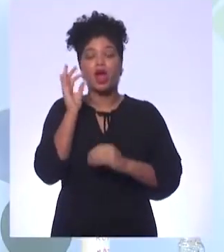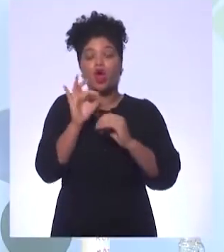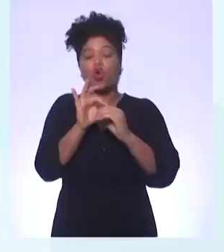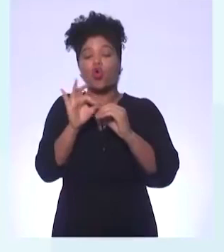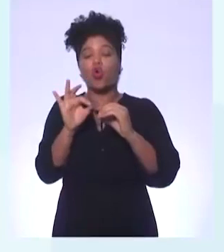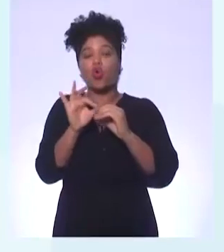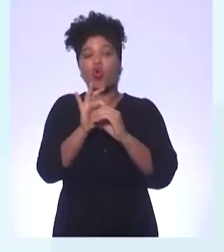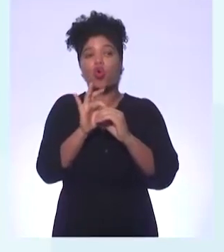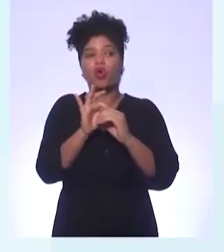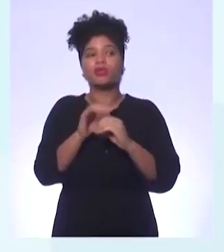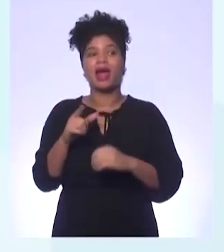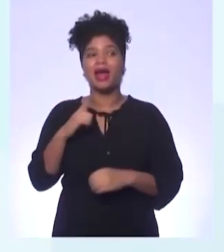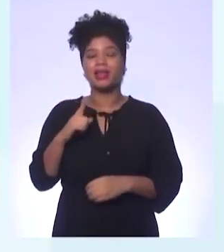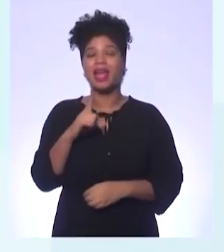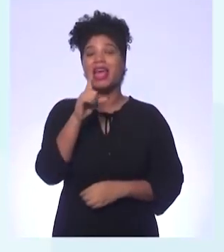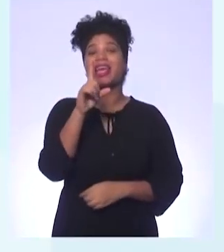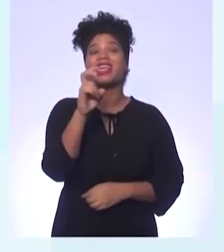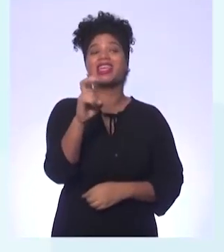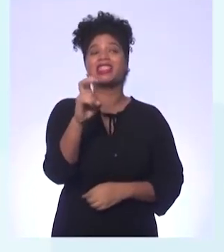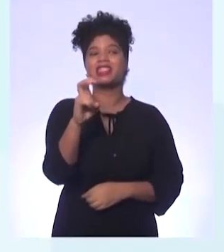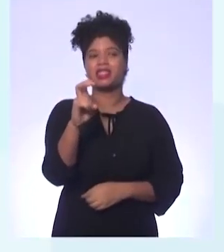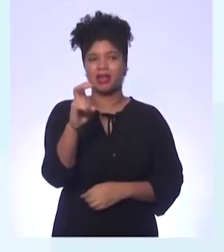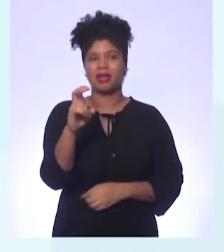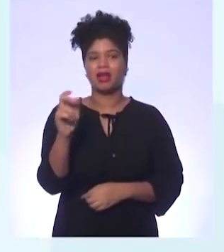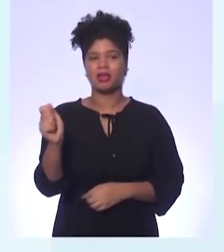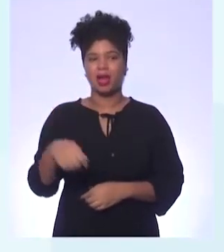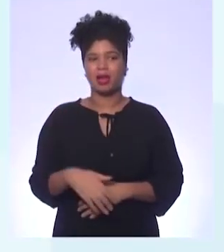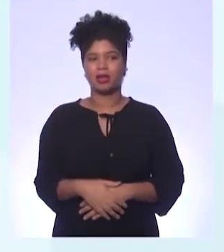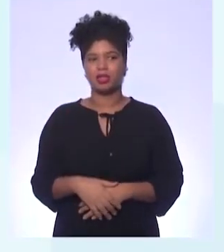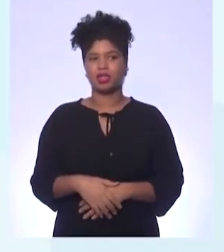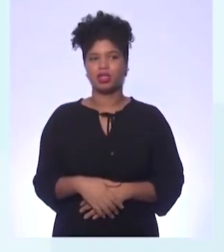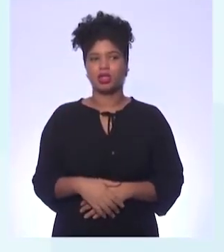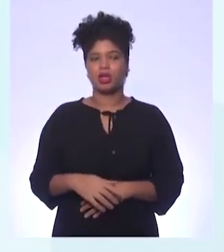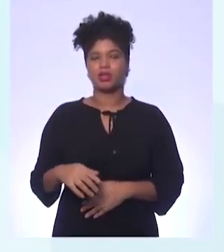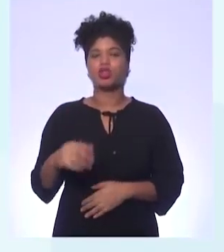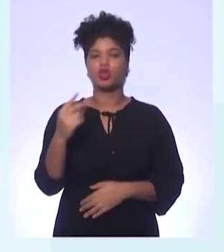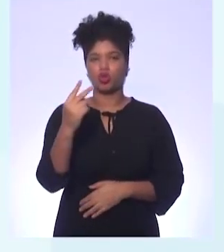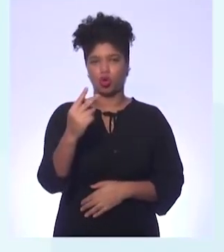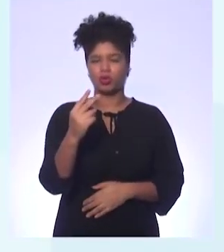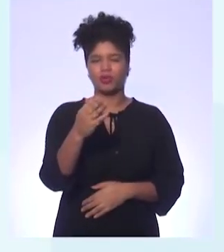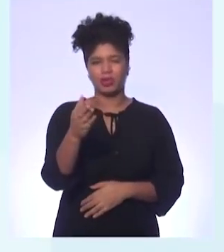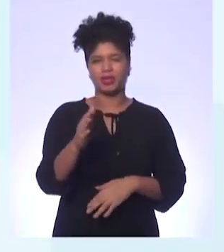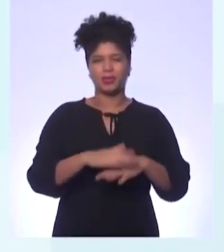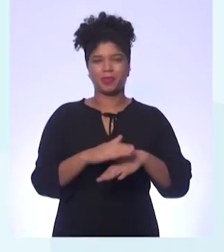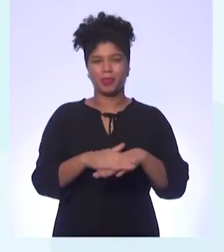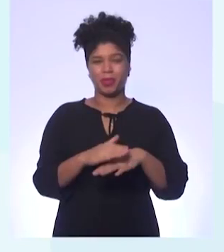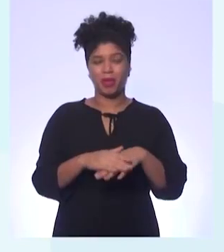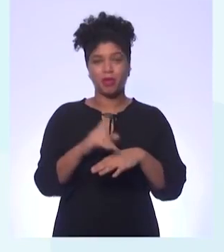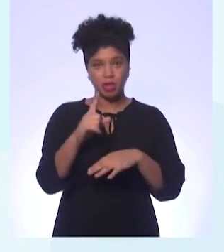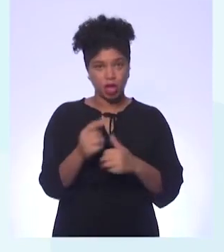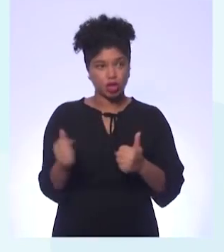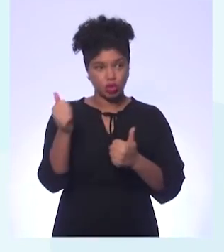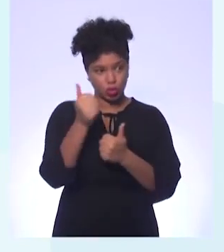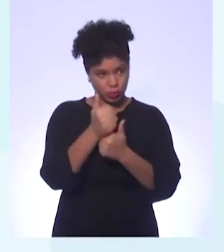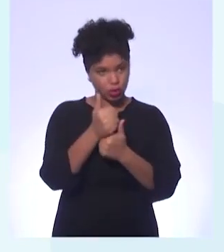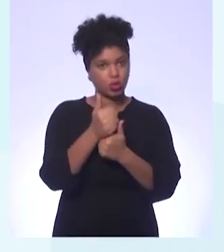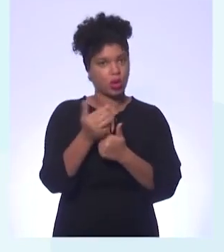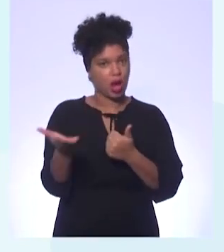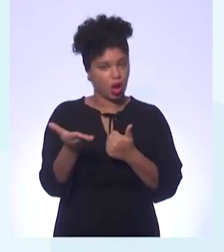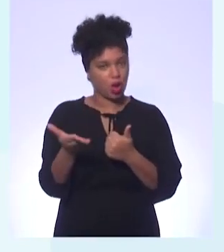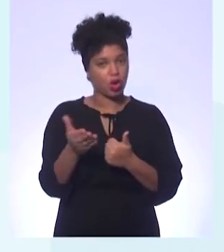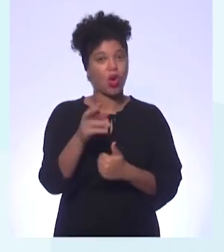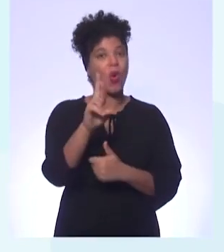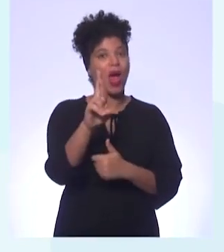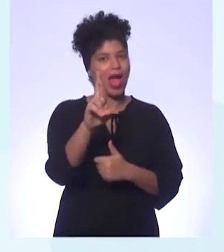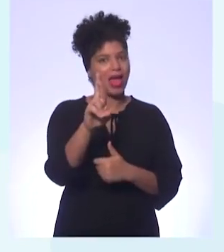15 centímetros. Pode olhar lá. É a parte 2 aqui. Está a parte 1, mas é a parte 2, não tem problema. Então, você vai substituir o raio por 15, porque eu quero a menor, e